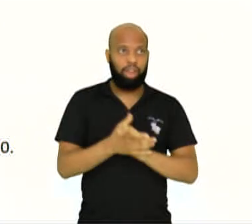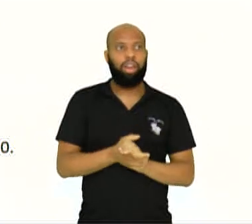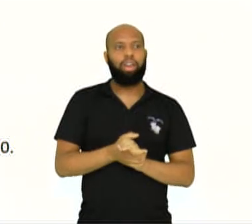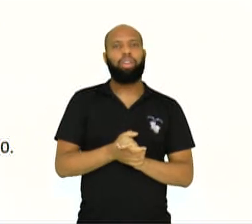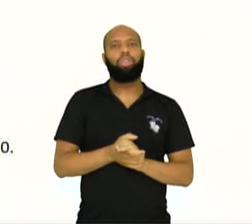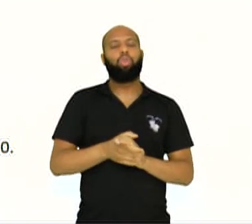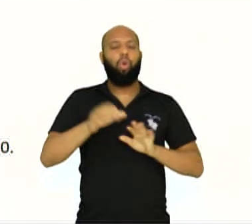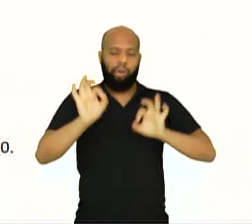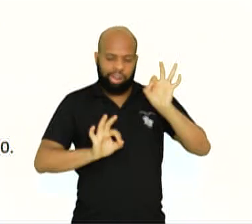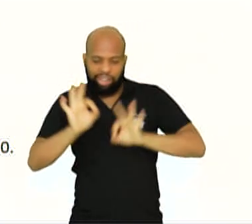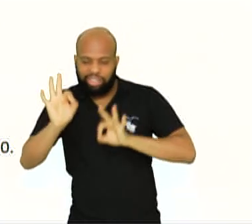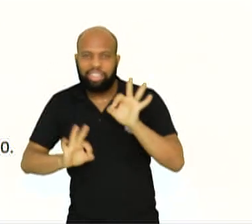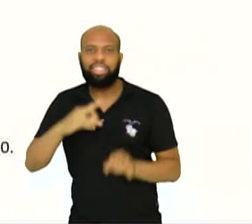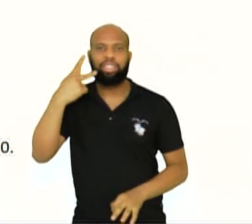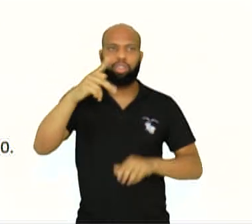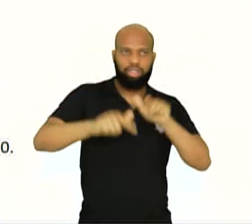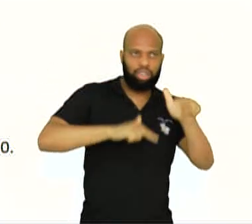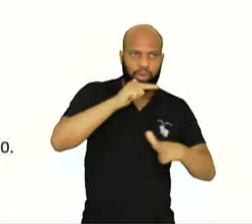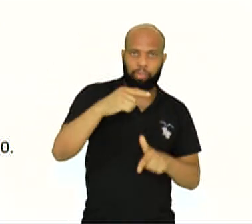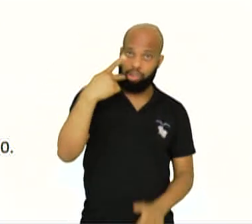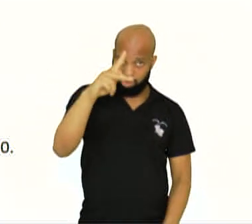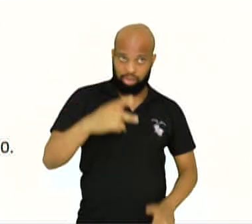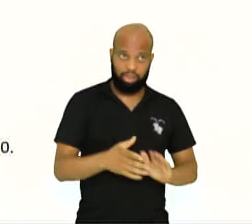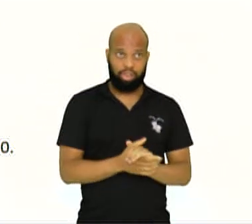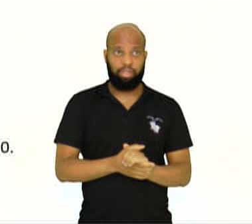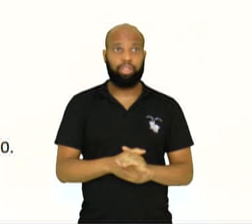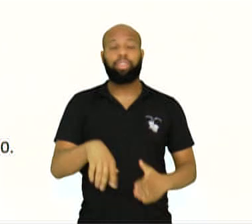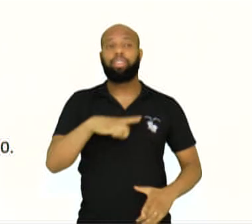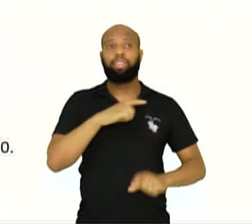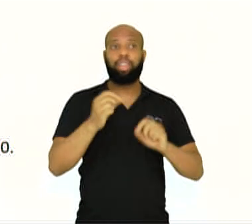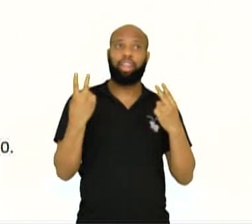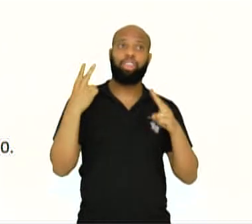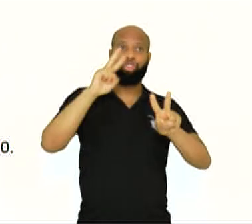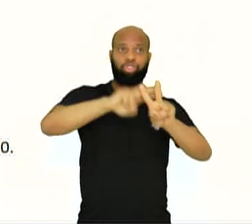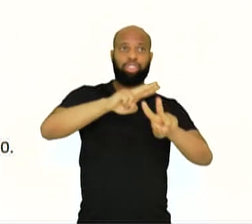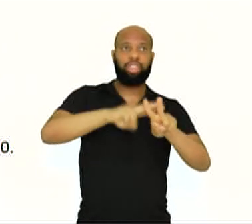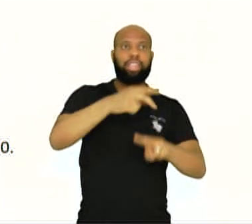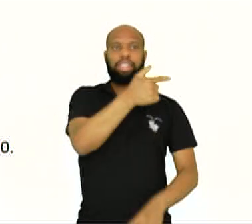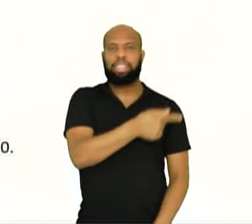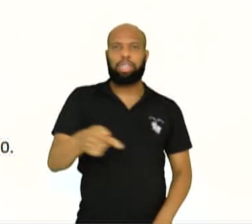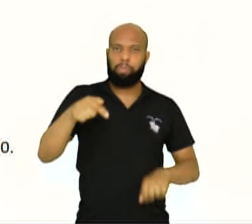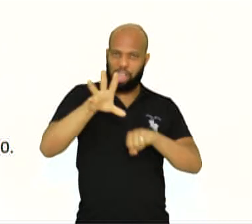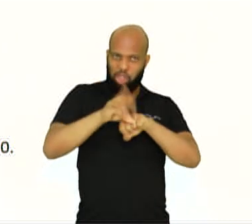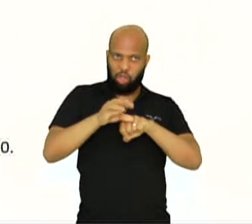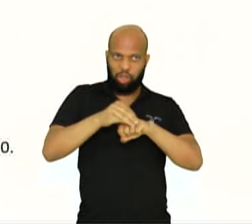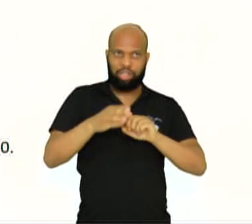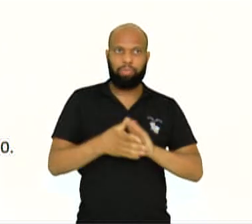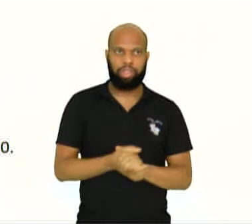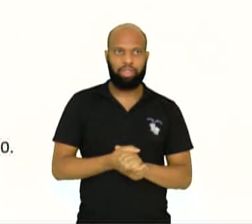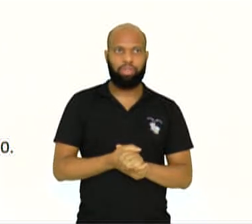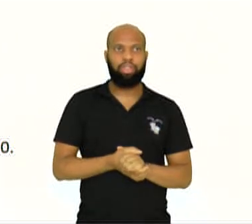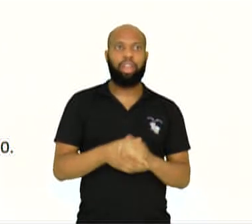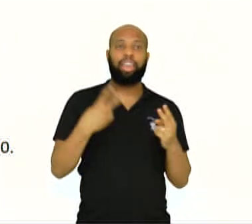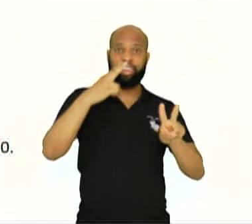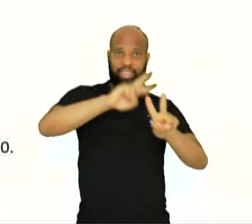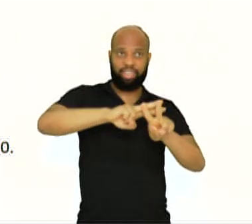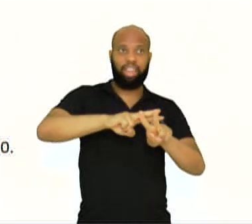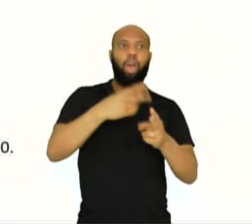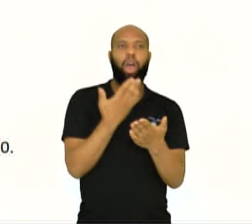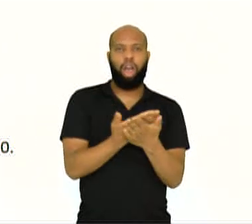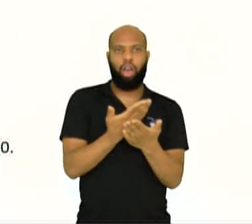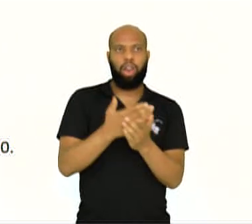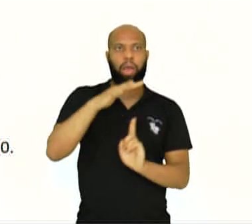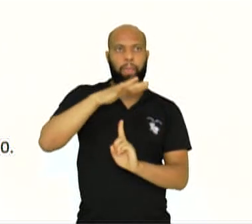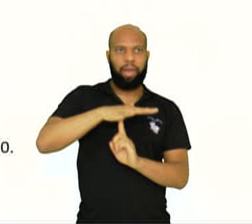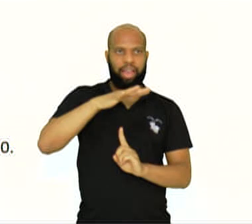a organização do trabalho de vocês através da hashtag Semana do Conhecimento, hashtag